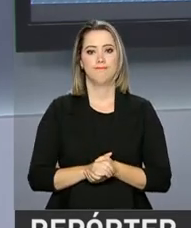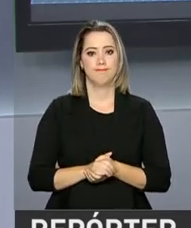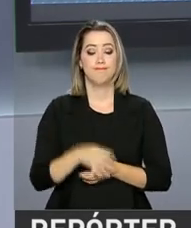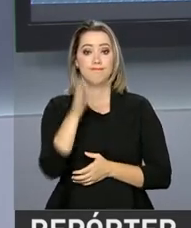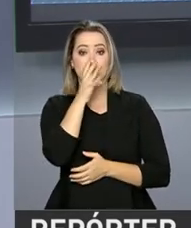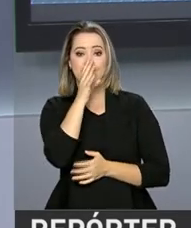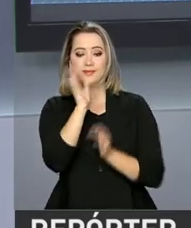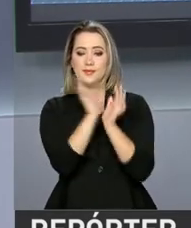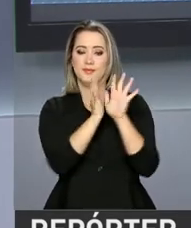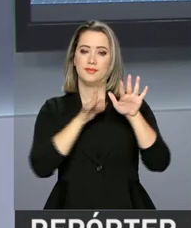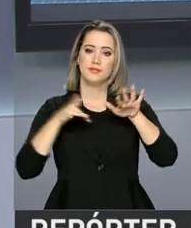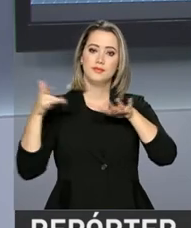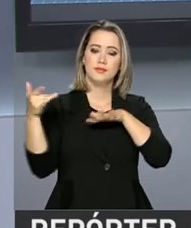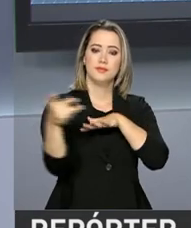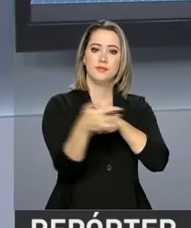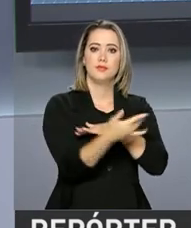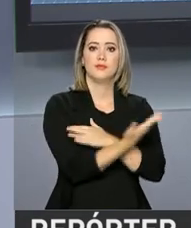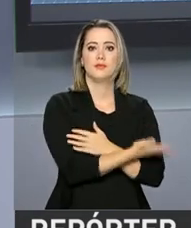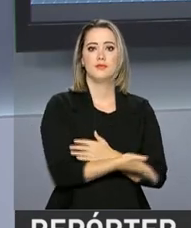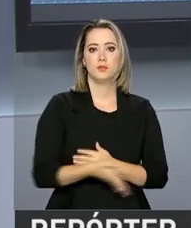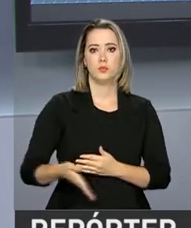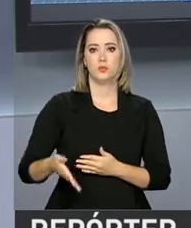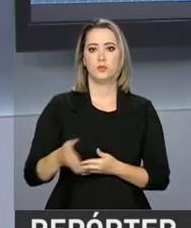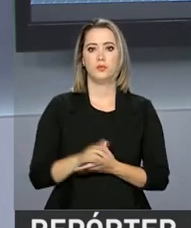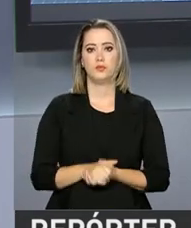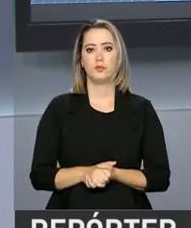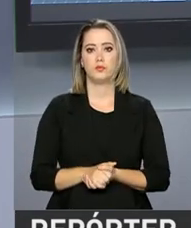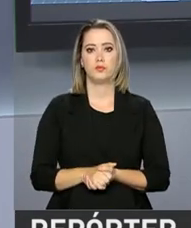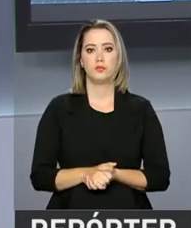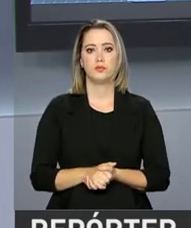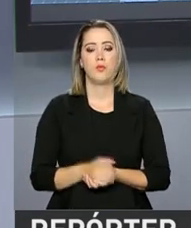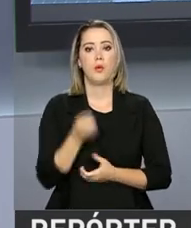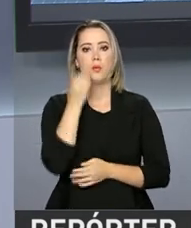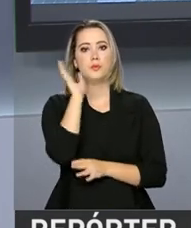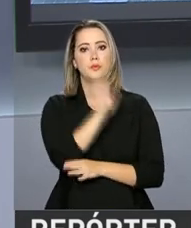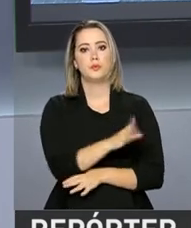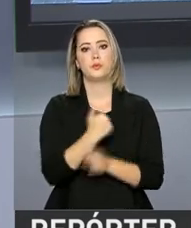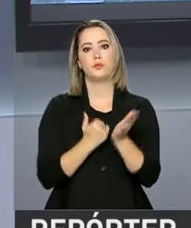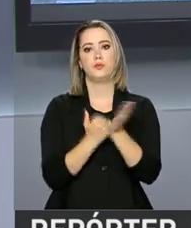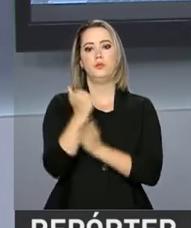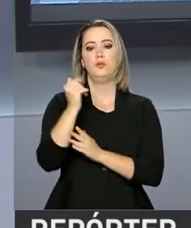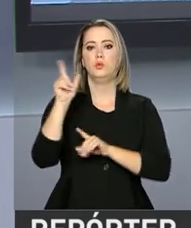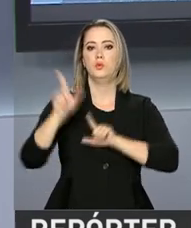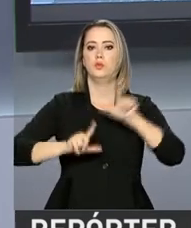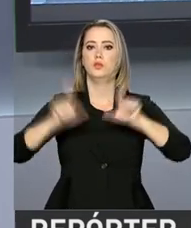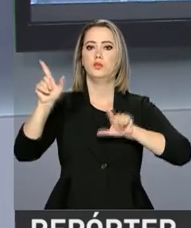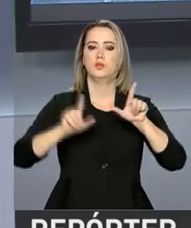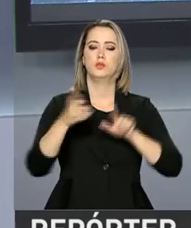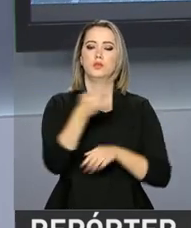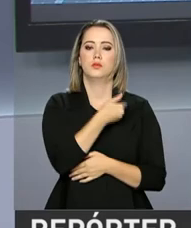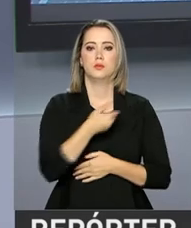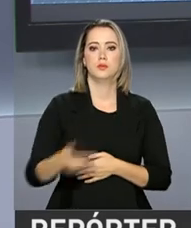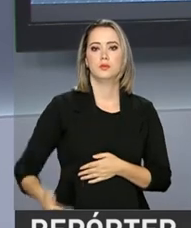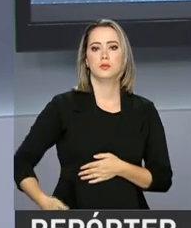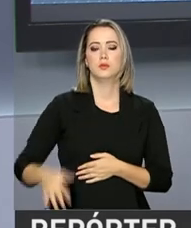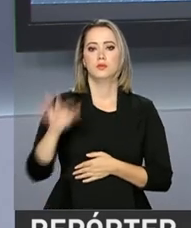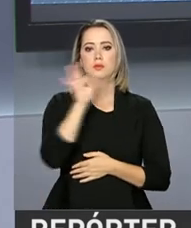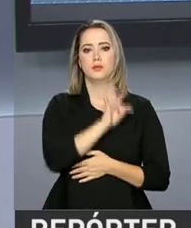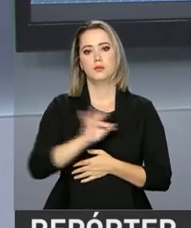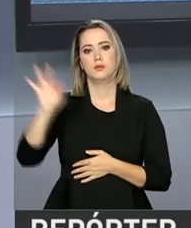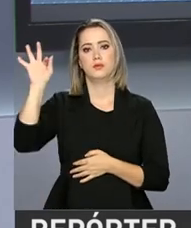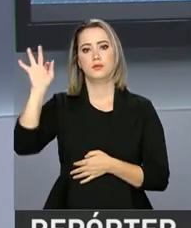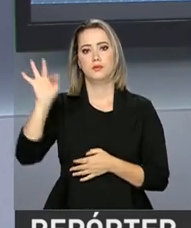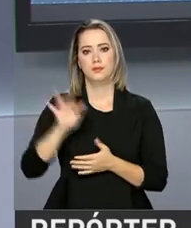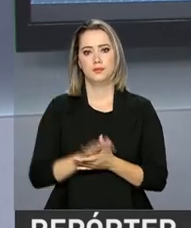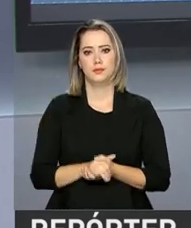você pode acompanhar as novidades também nossas redes sociais uma ótima tarde pra você continue com a gente aqui na nbr a